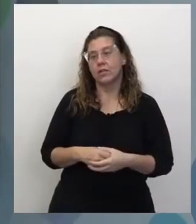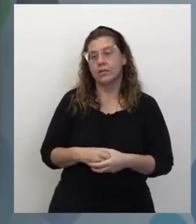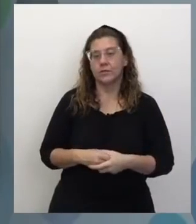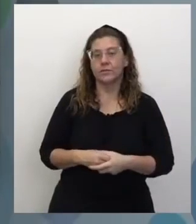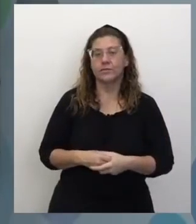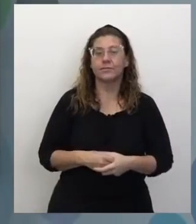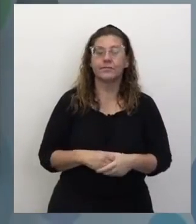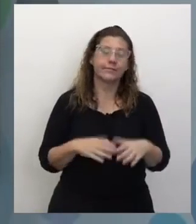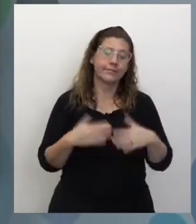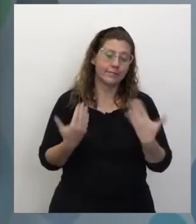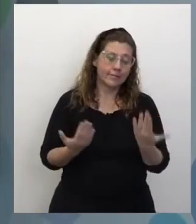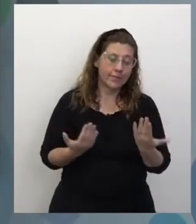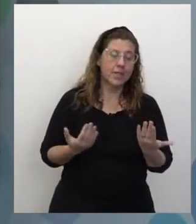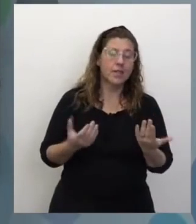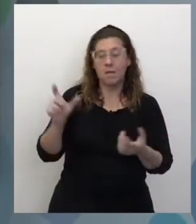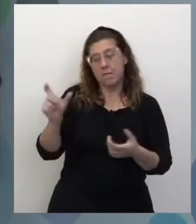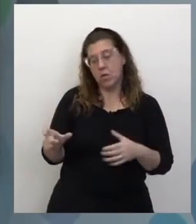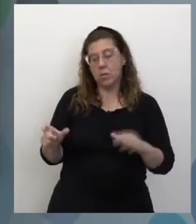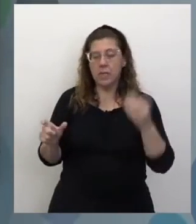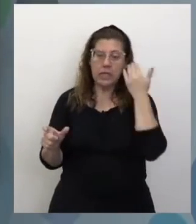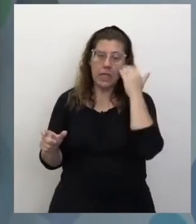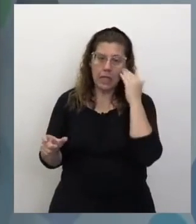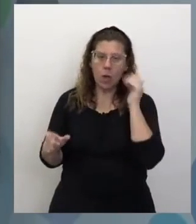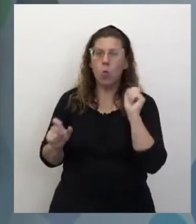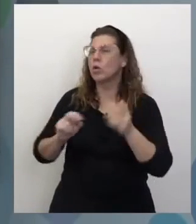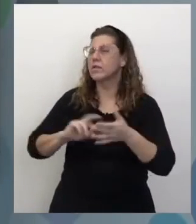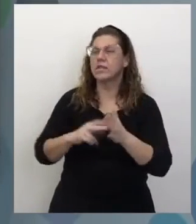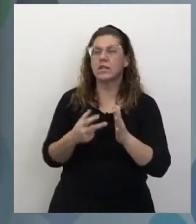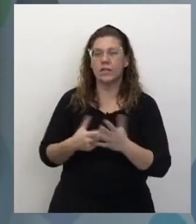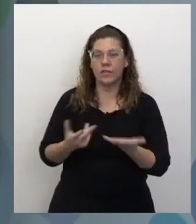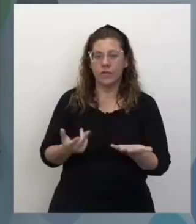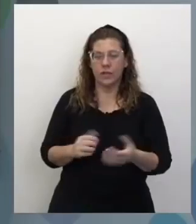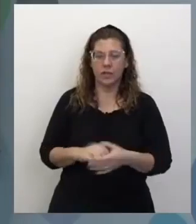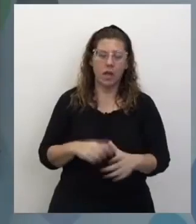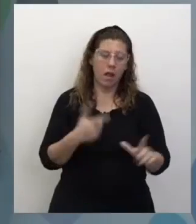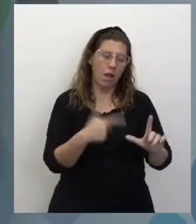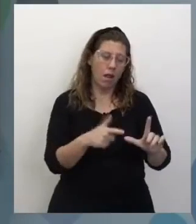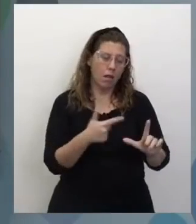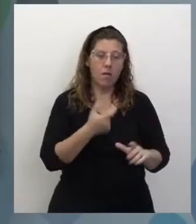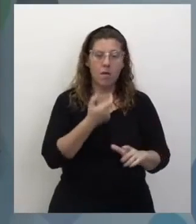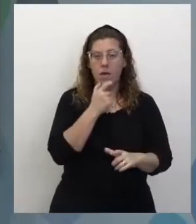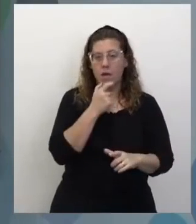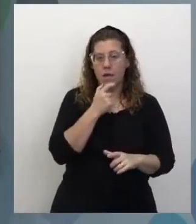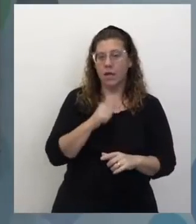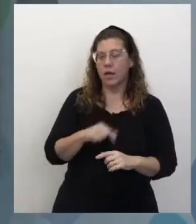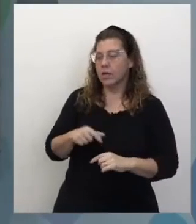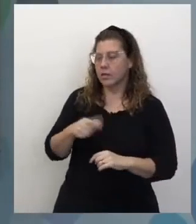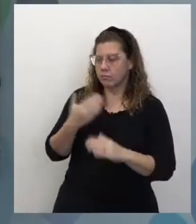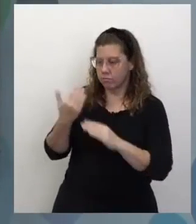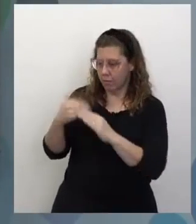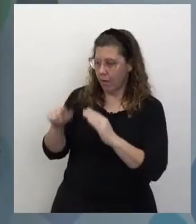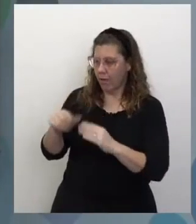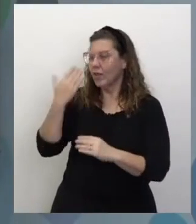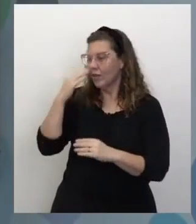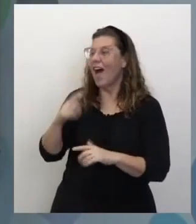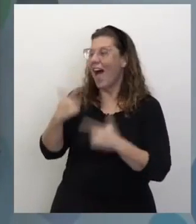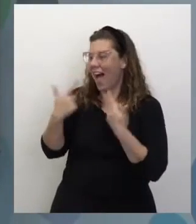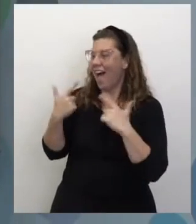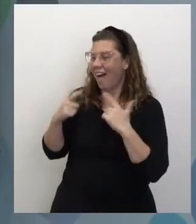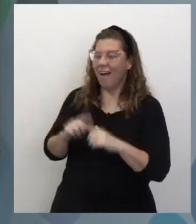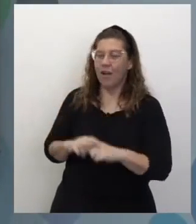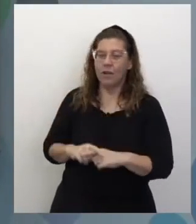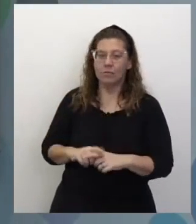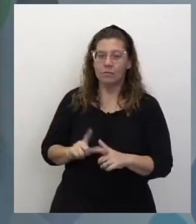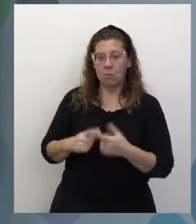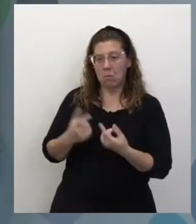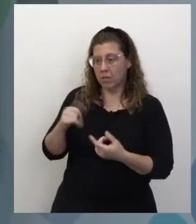Então, a pessoa tem que entender a referência. Se eu mandar um meme sobre inglês pro João, provavelmente ele vai entender, ele vai achar graça até.